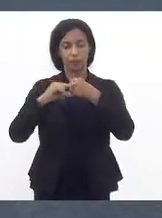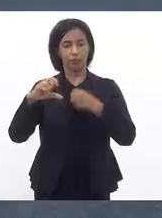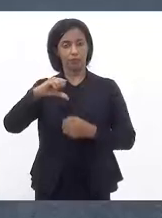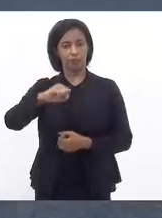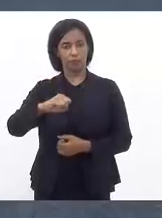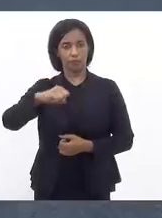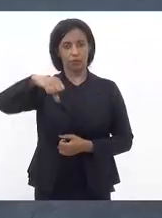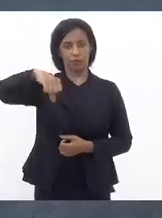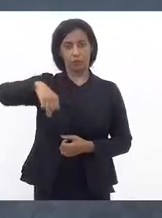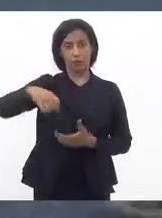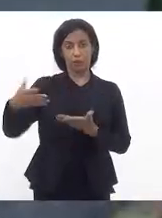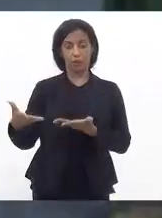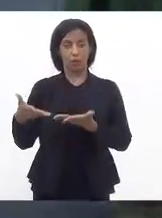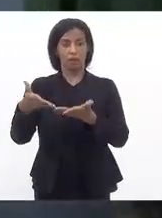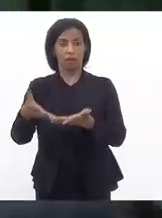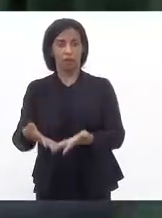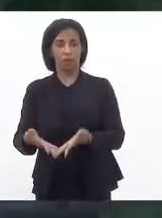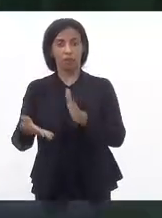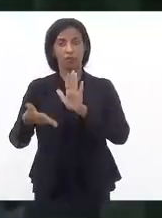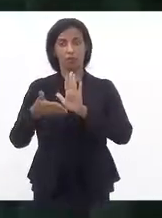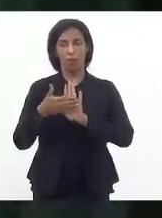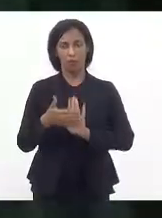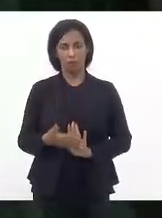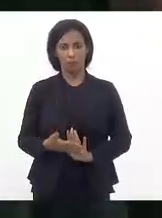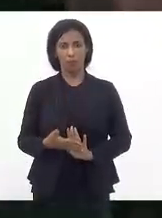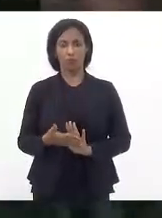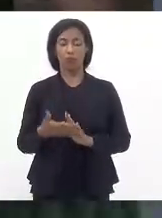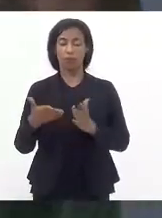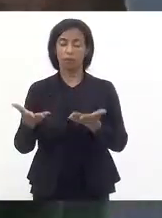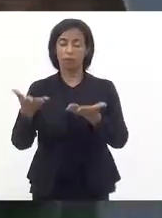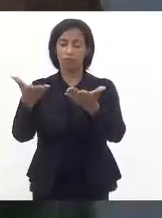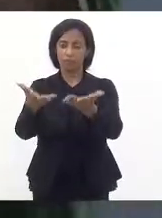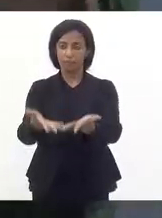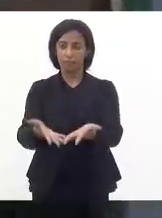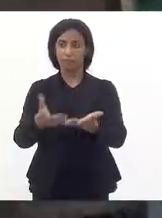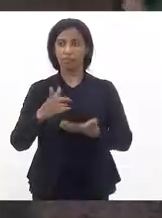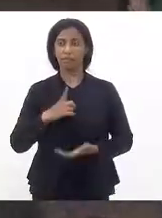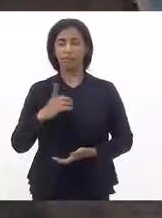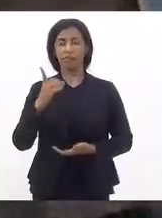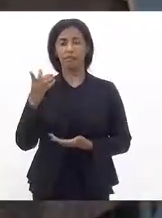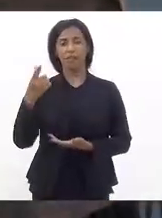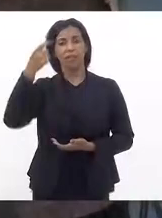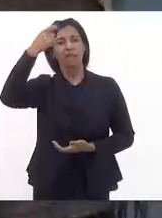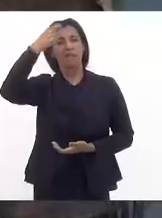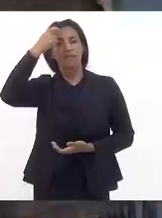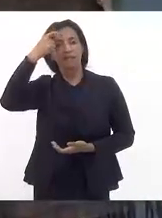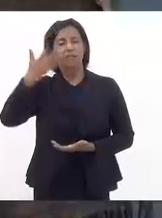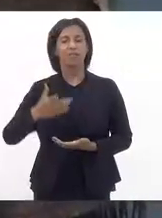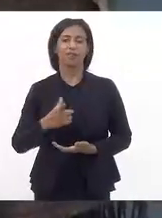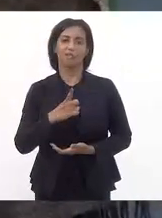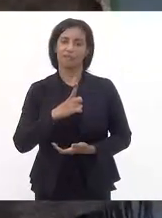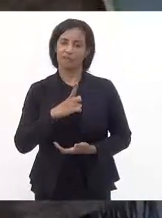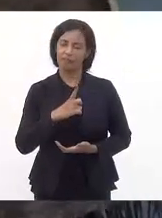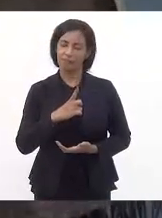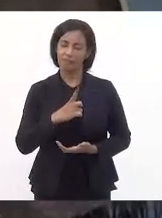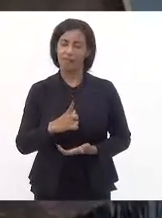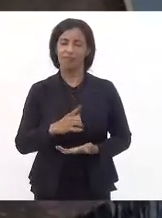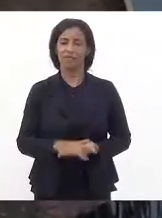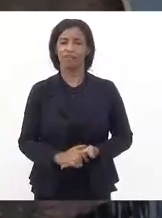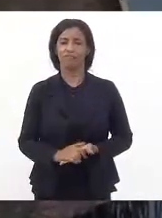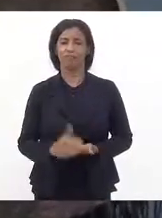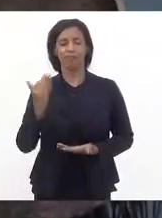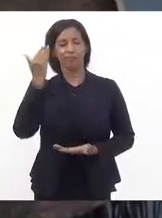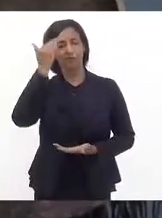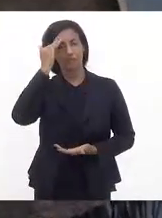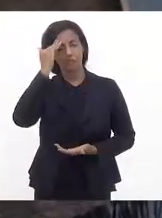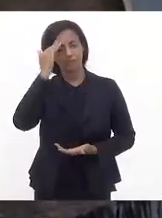89 veio se uma proposta para você excelência tenho discernimento vossa excelência tem